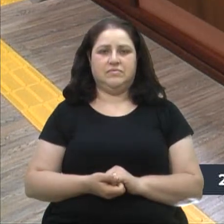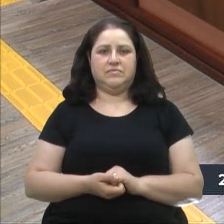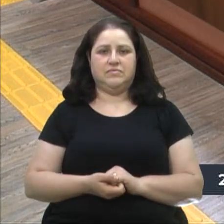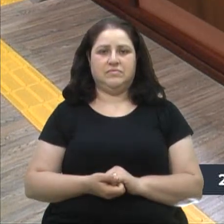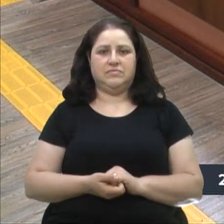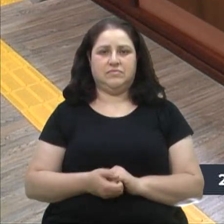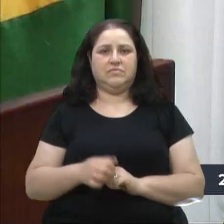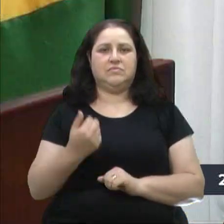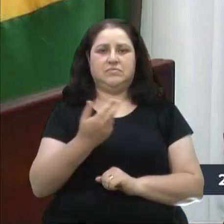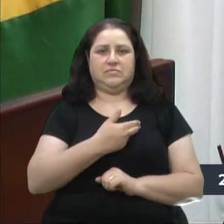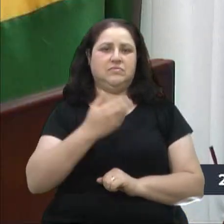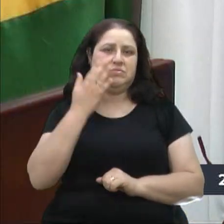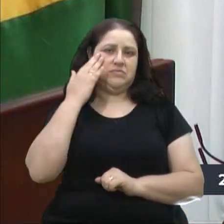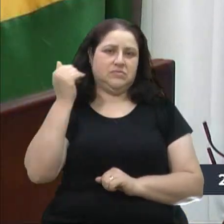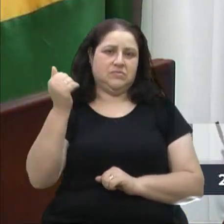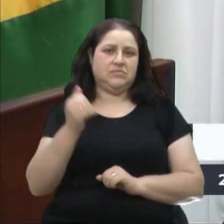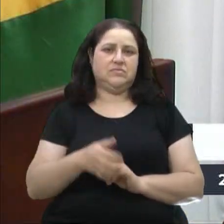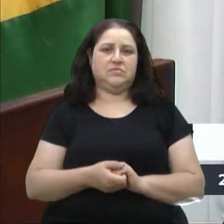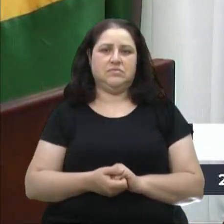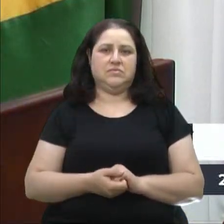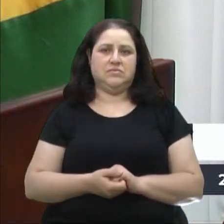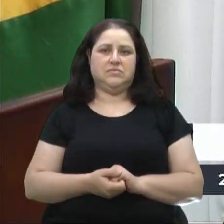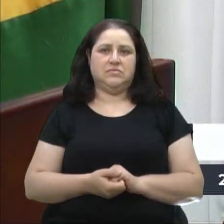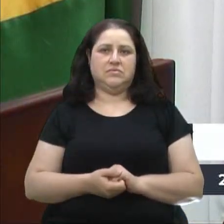Nós sabemos que